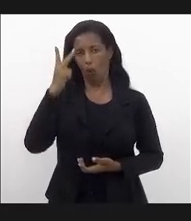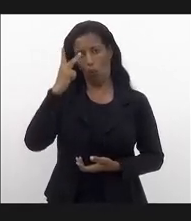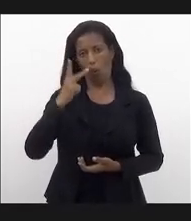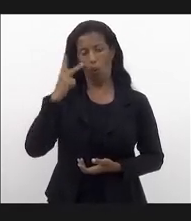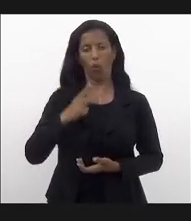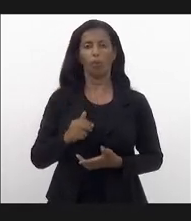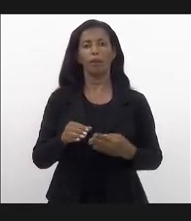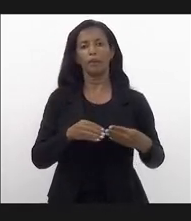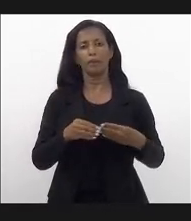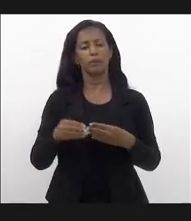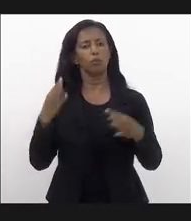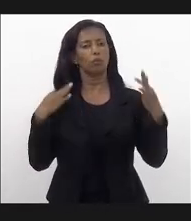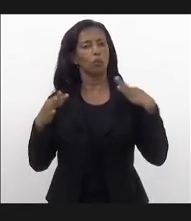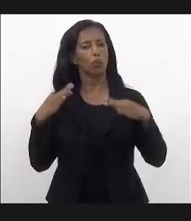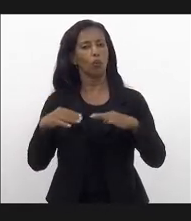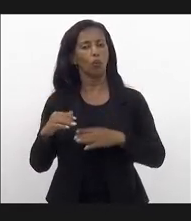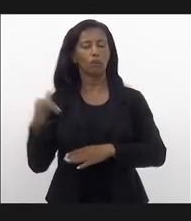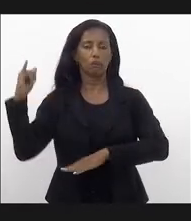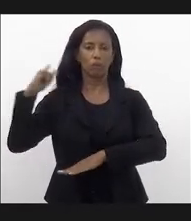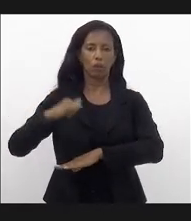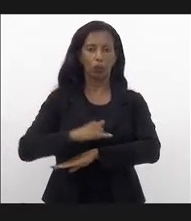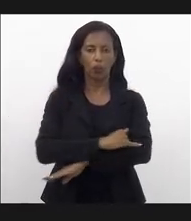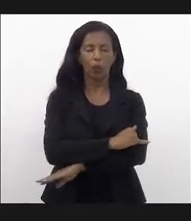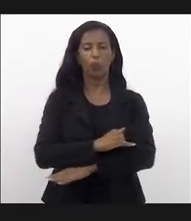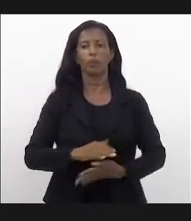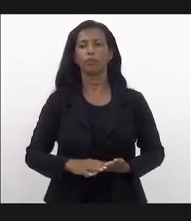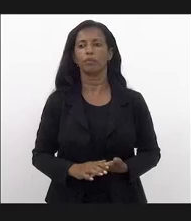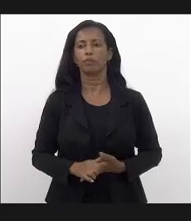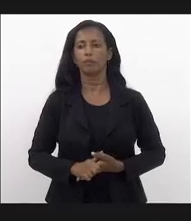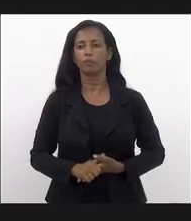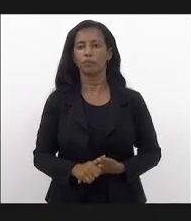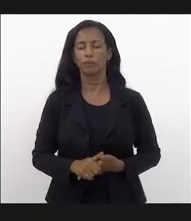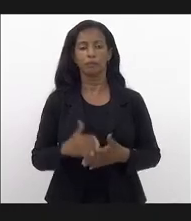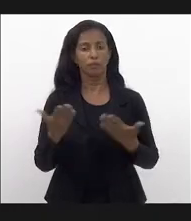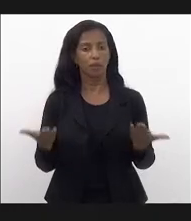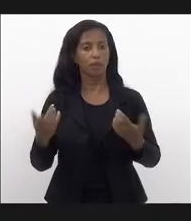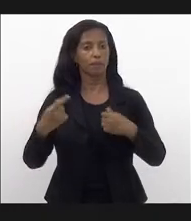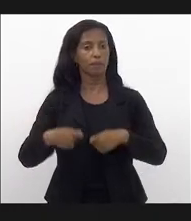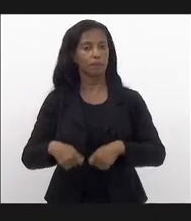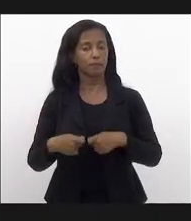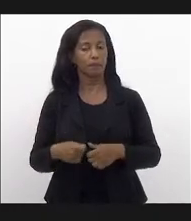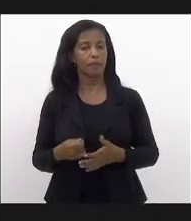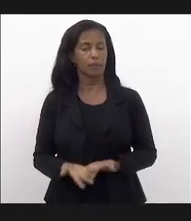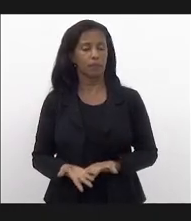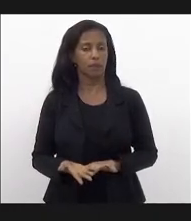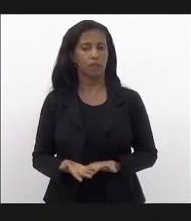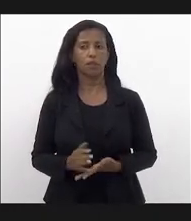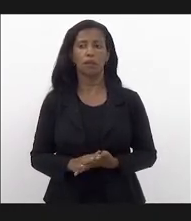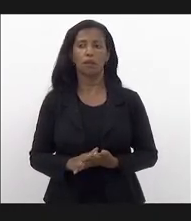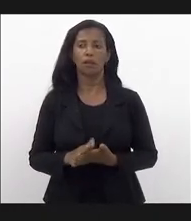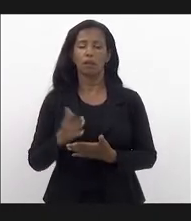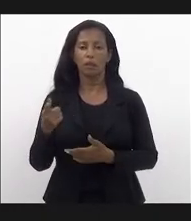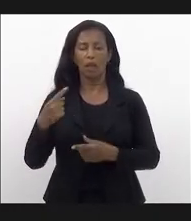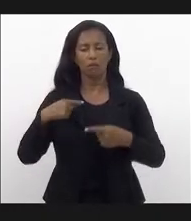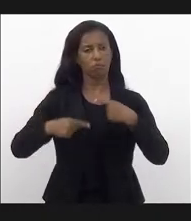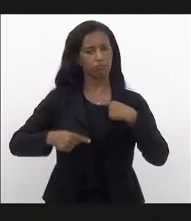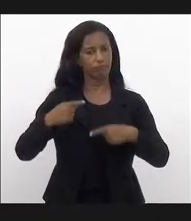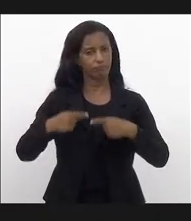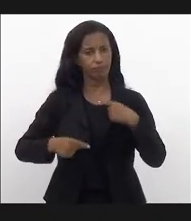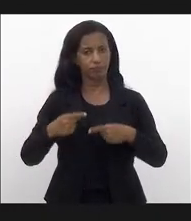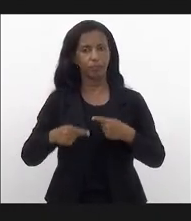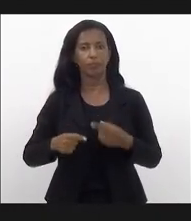turismo então os aeroportos a gente precisa sem sombra de dúvida estar debatendo